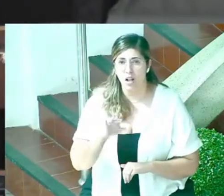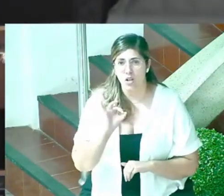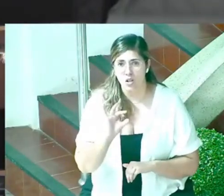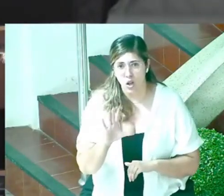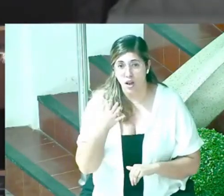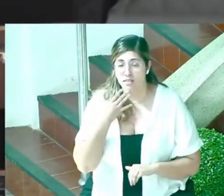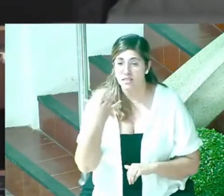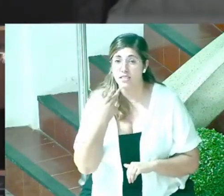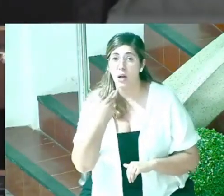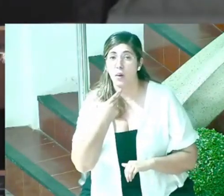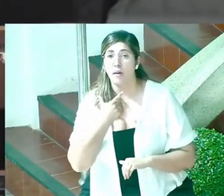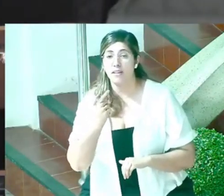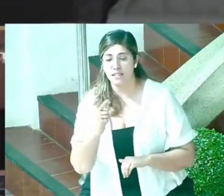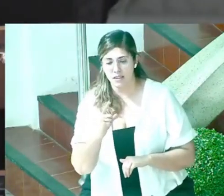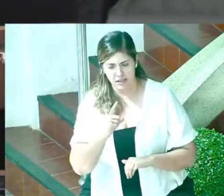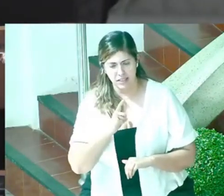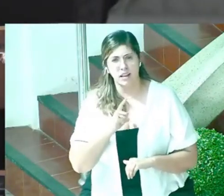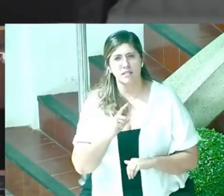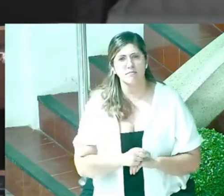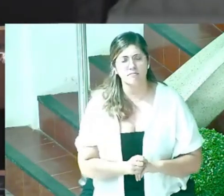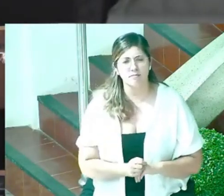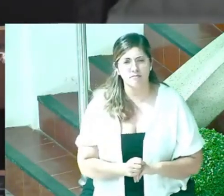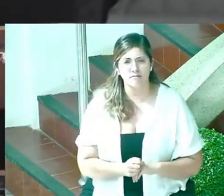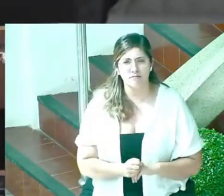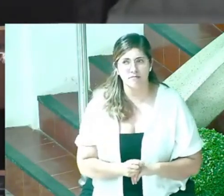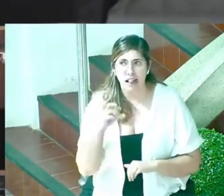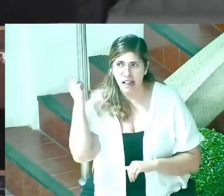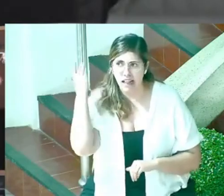Porque aquilo que nós cometemos contra